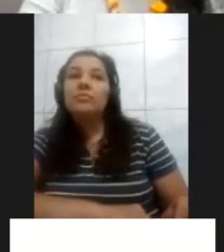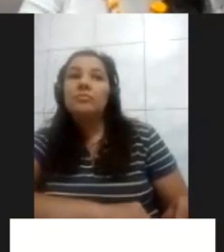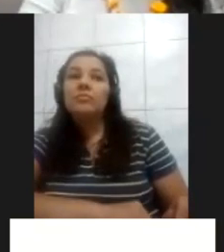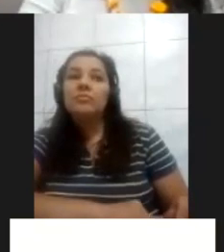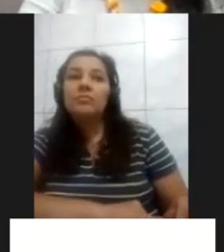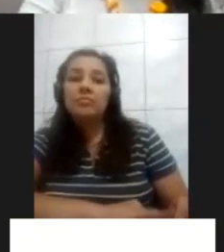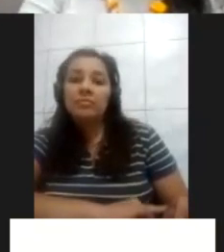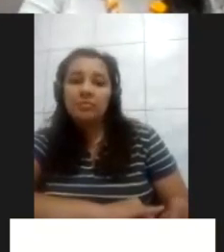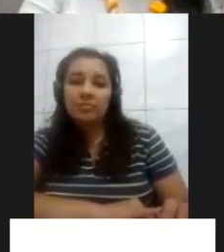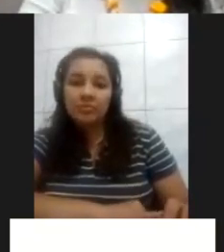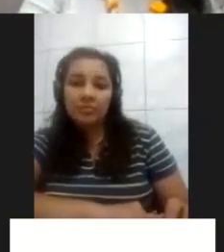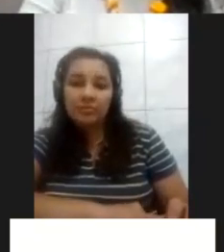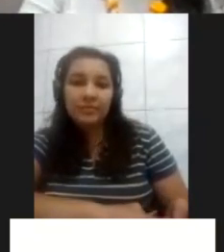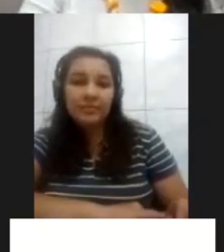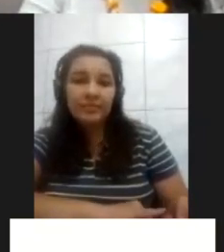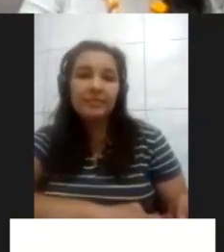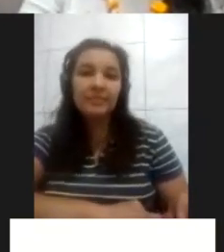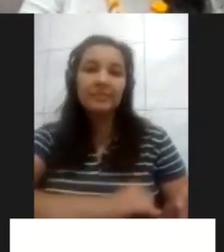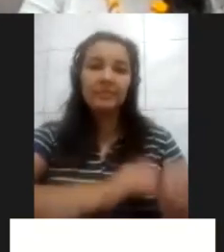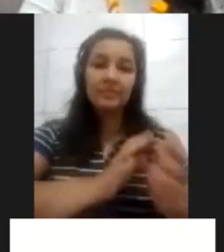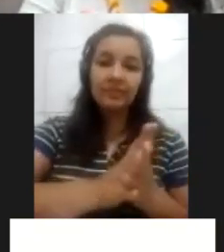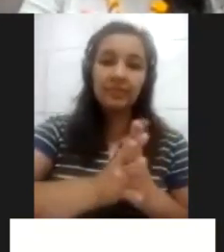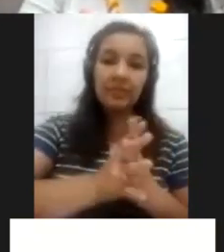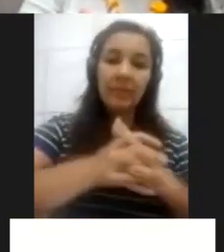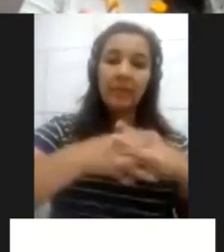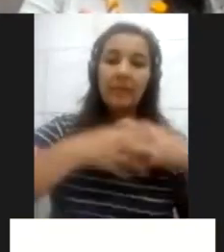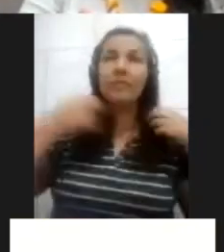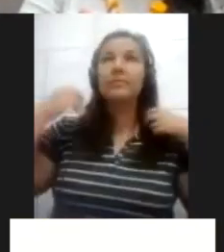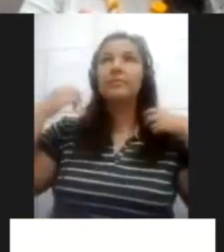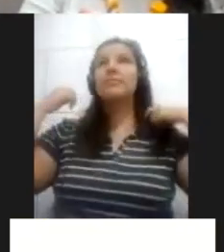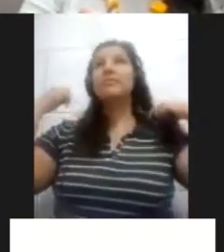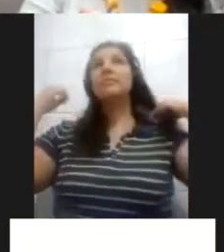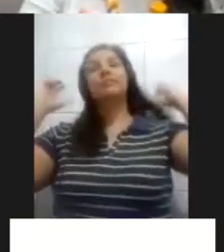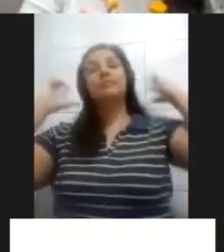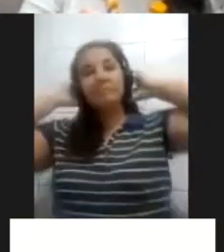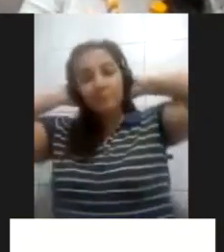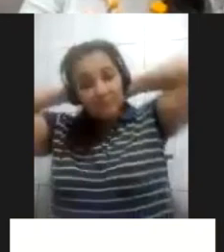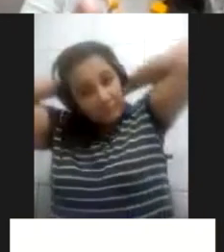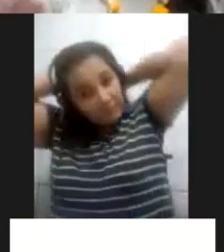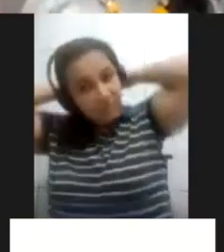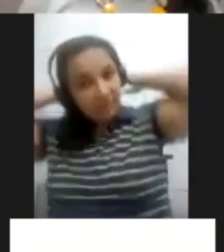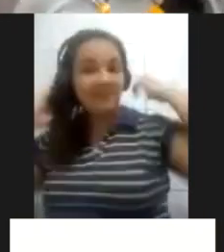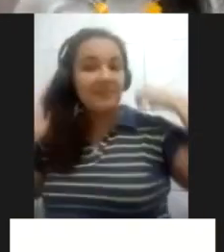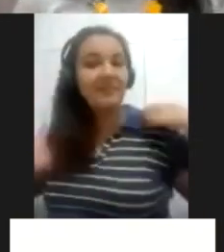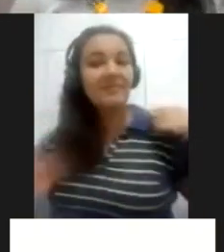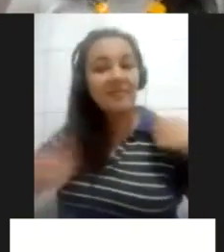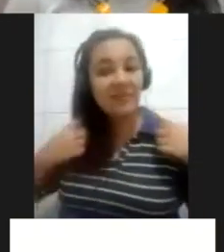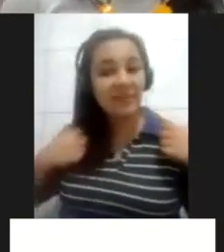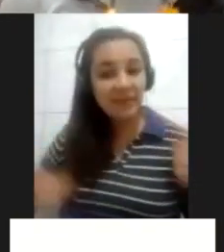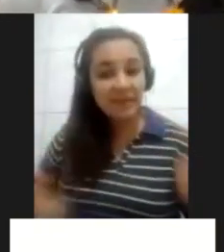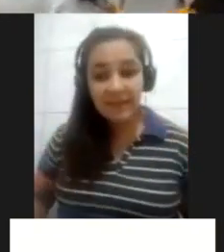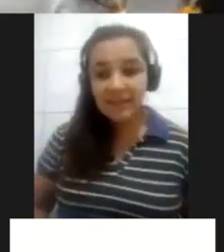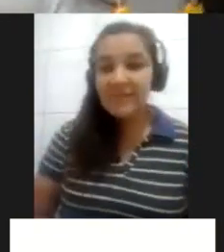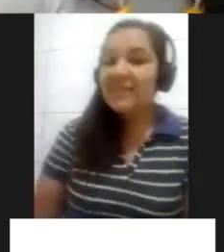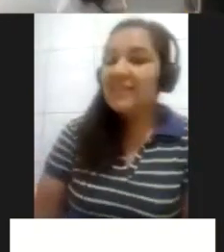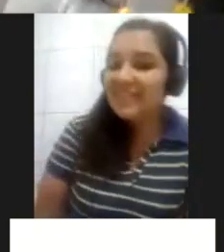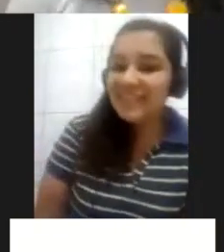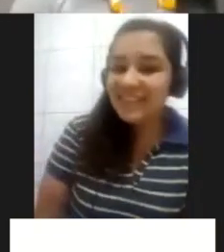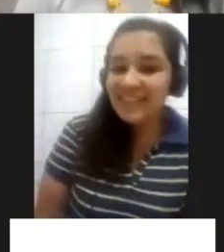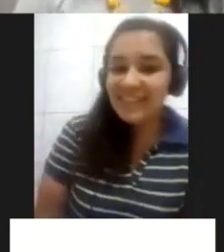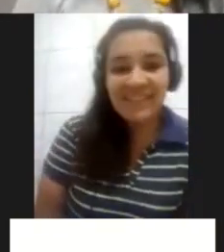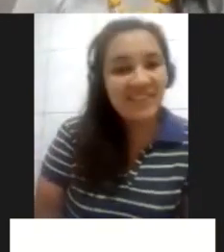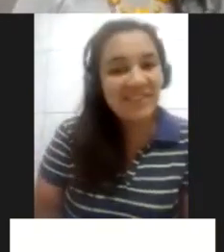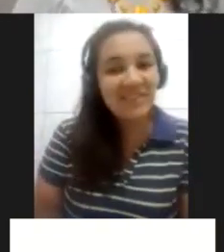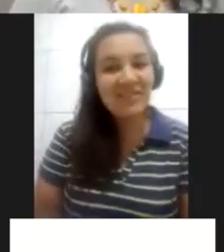nossa fotinho aqui... Vamos Sim, ver se eu consigo. Todo mundo olhando para a câmera. Primeiro, deixa eu tirar no